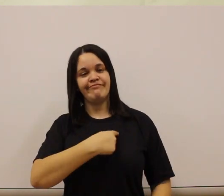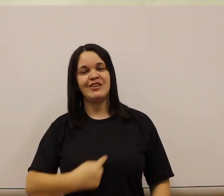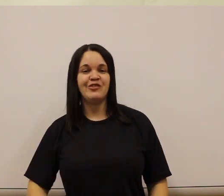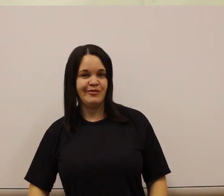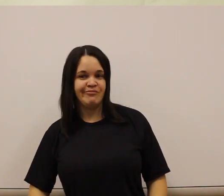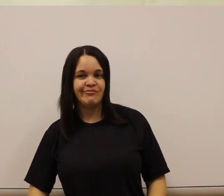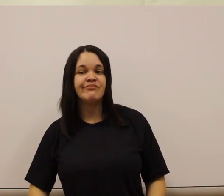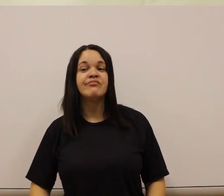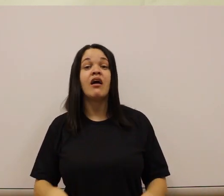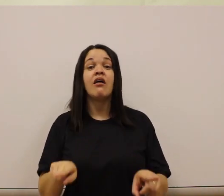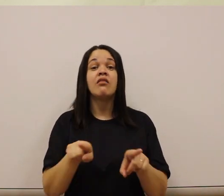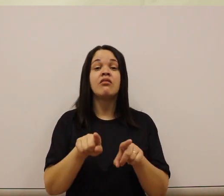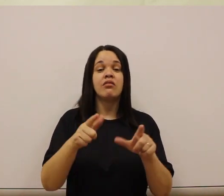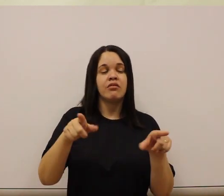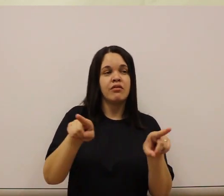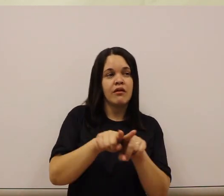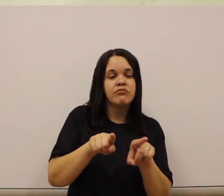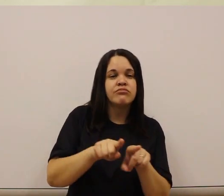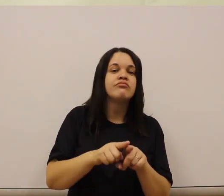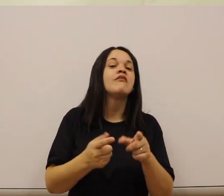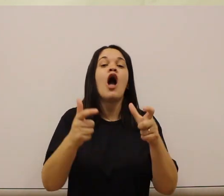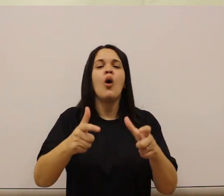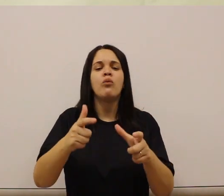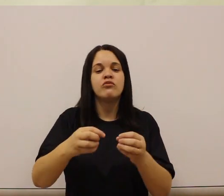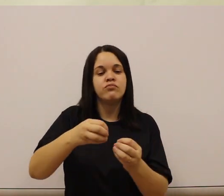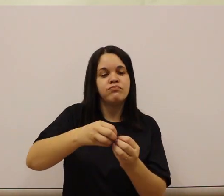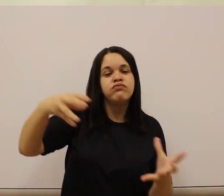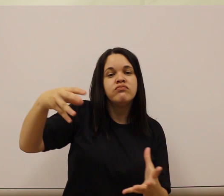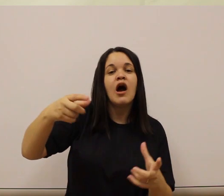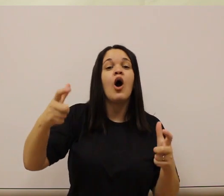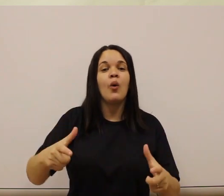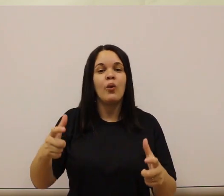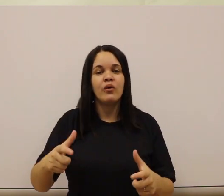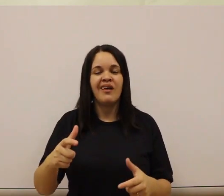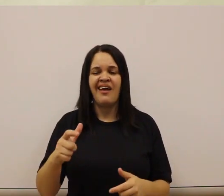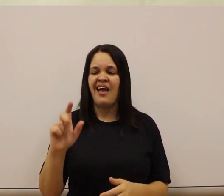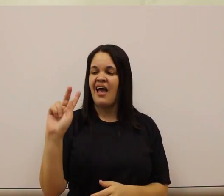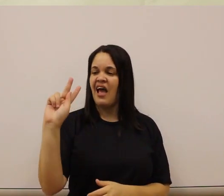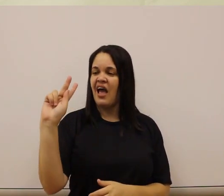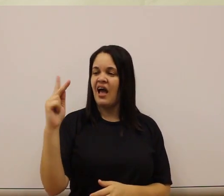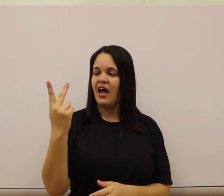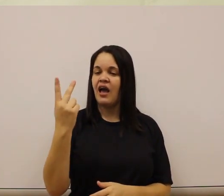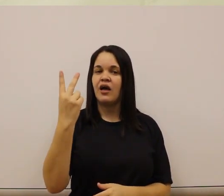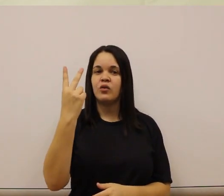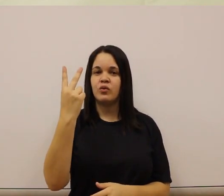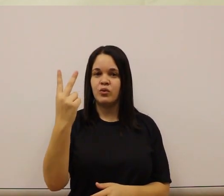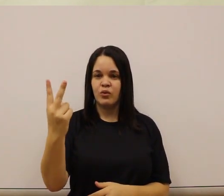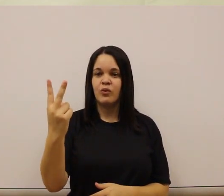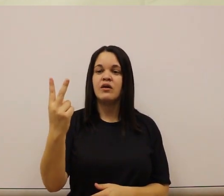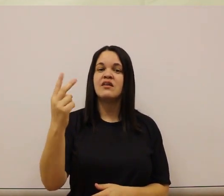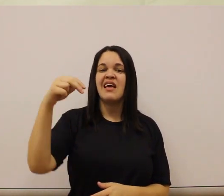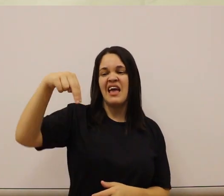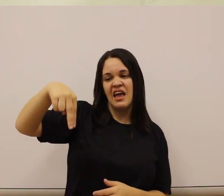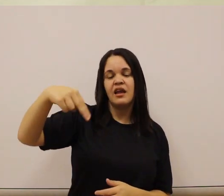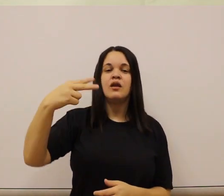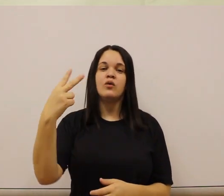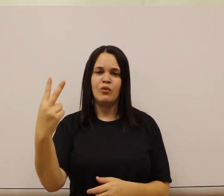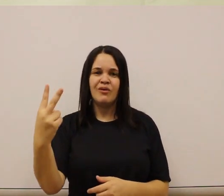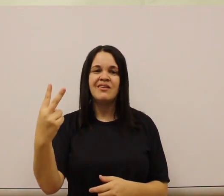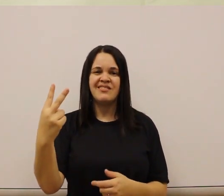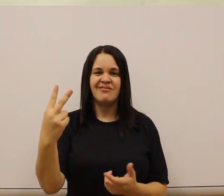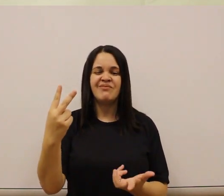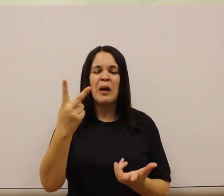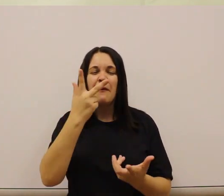Ela também teria surgido, a derivação dela é do vírus H2N2, uma variação da